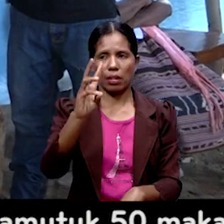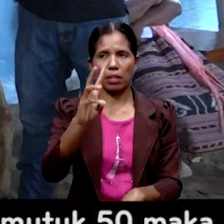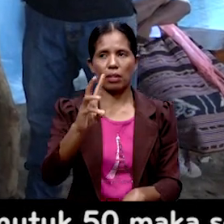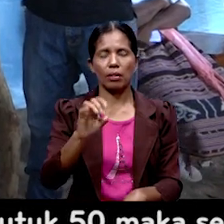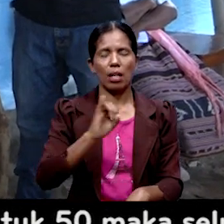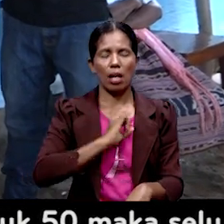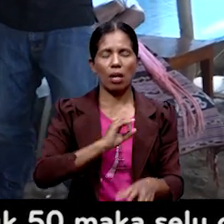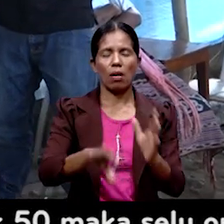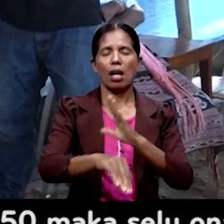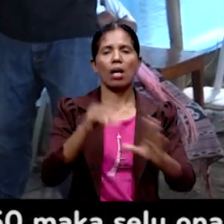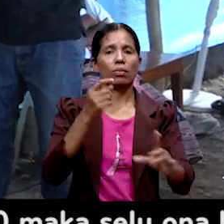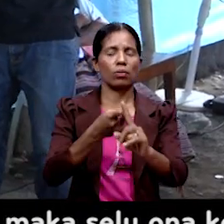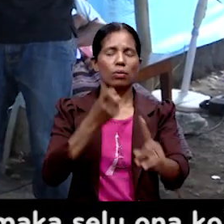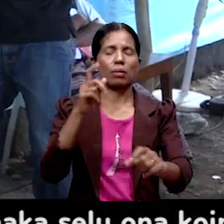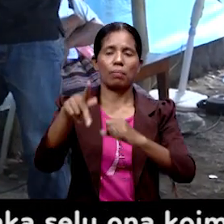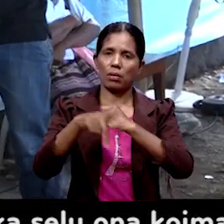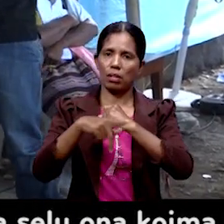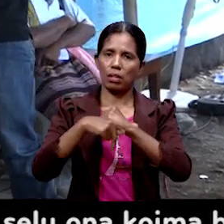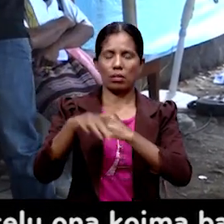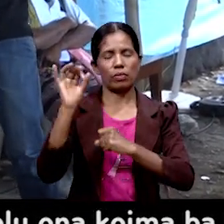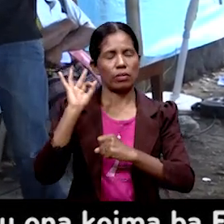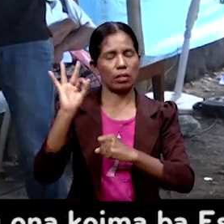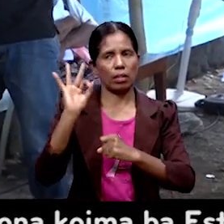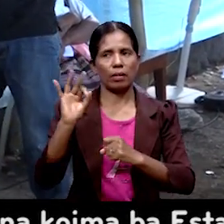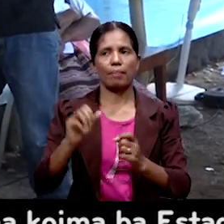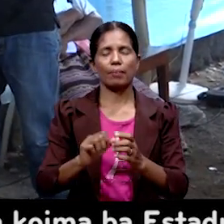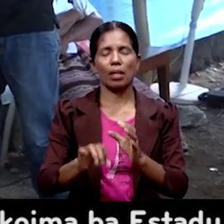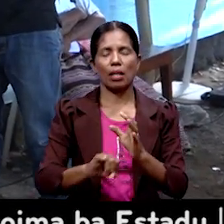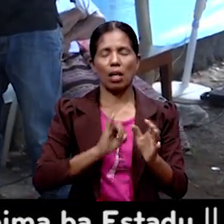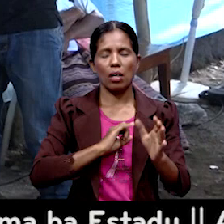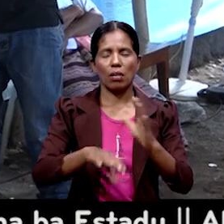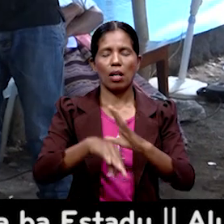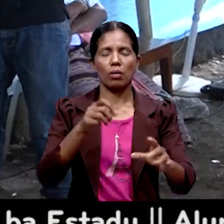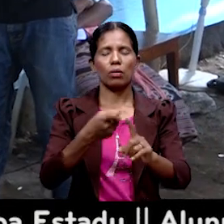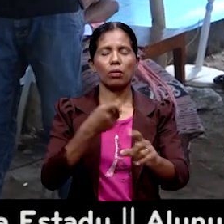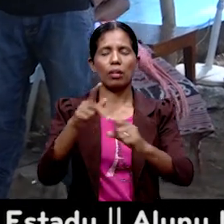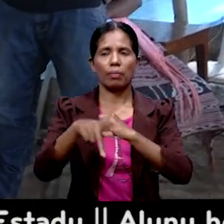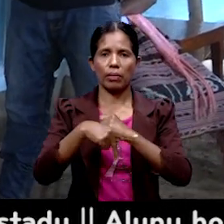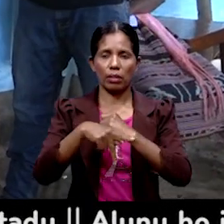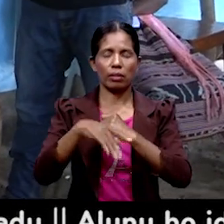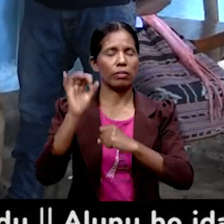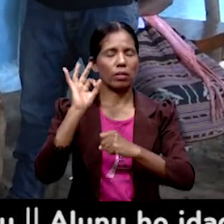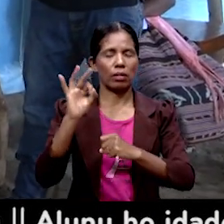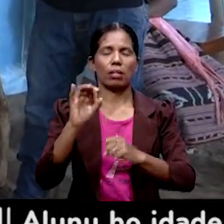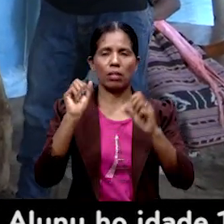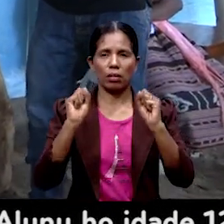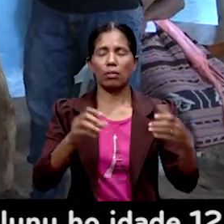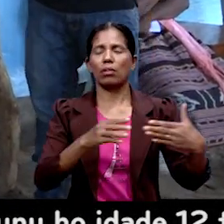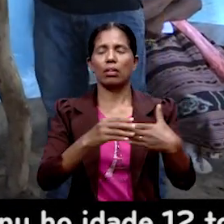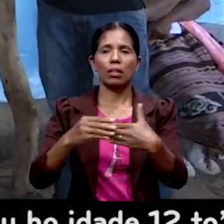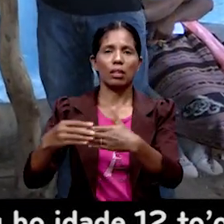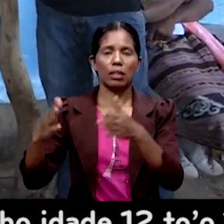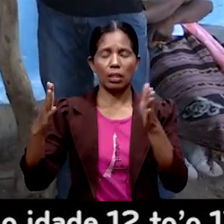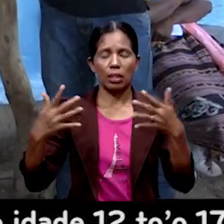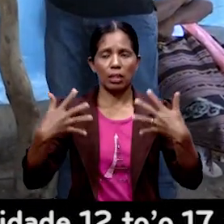Rússi Fredelin. Ao sai Rússi Fredelin, a tocar de fundo, Rudi, Haruka deja